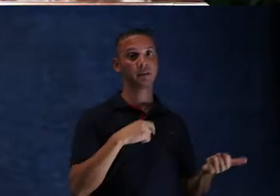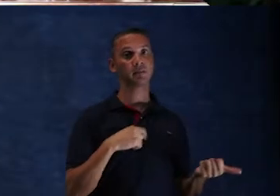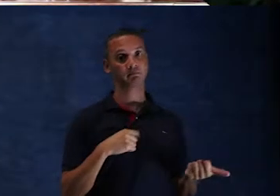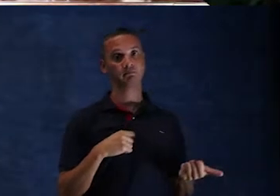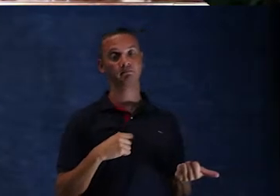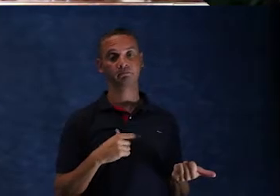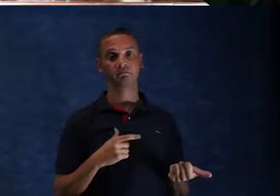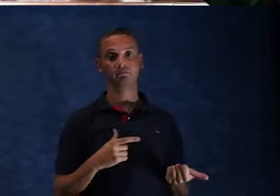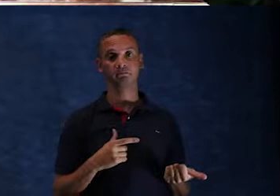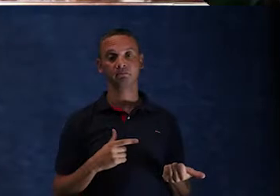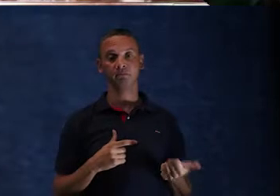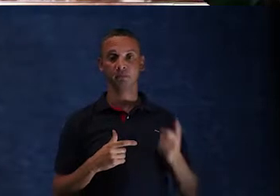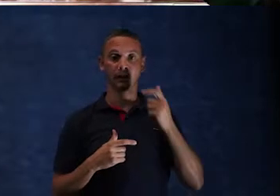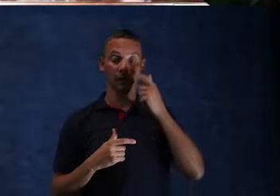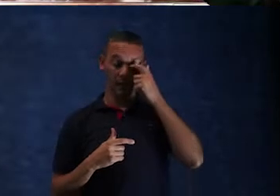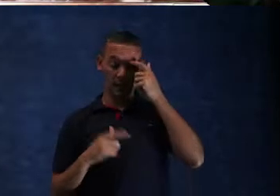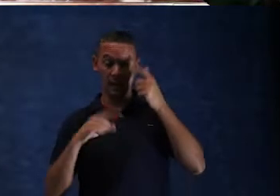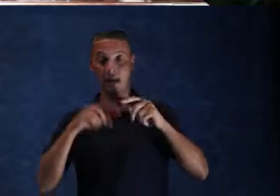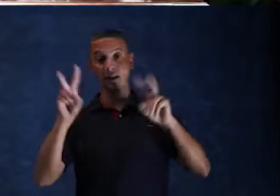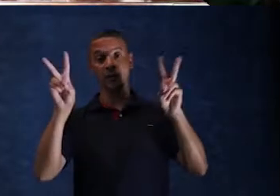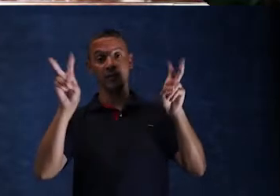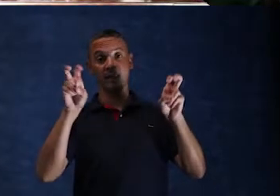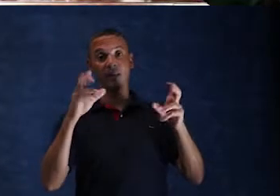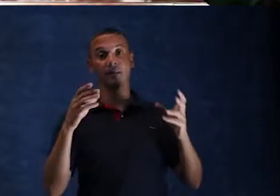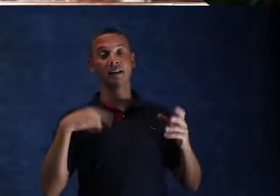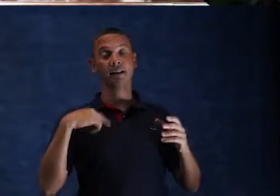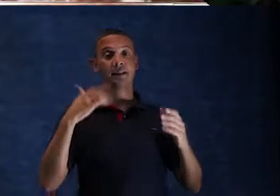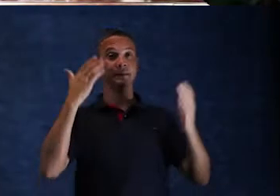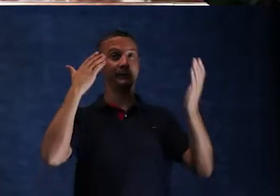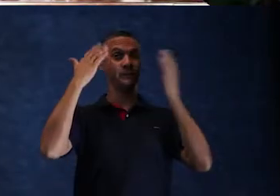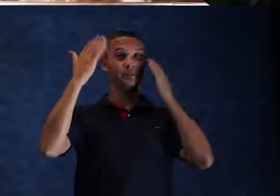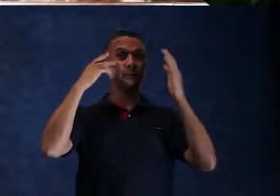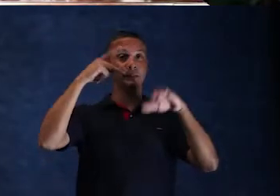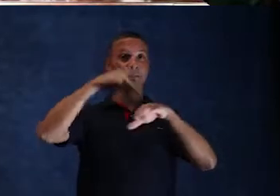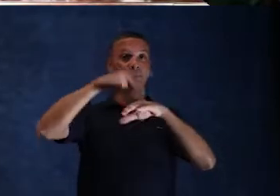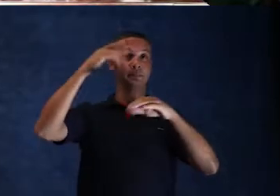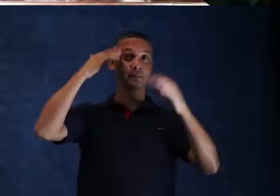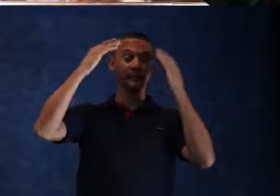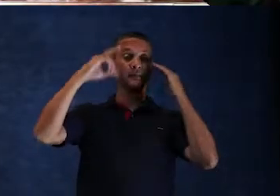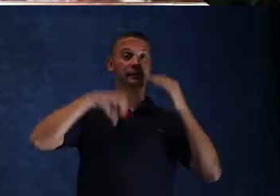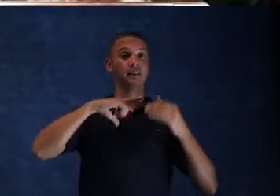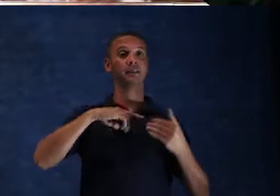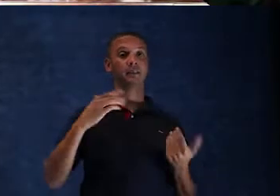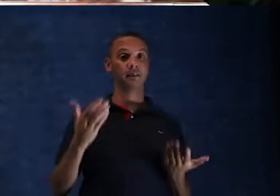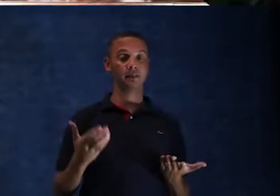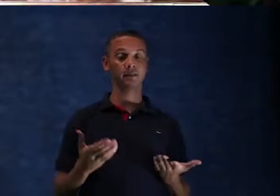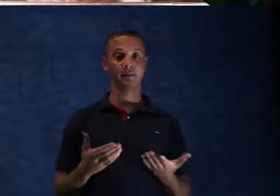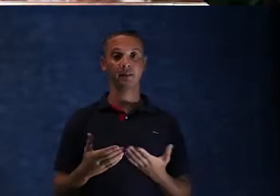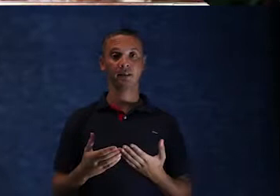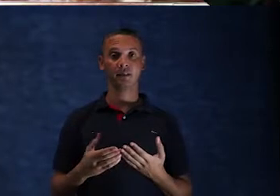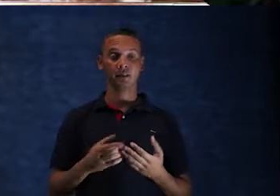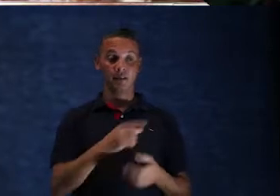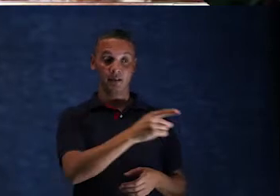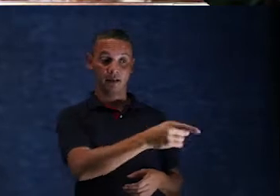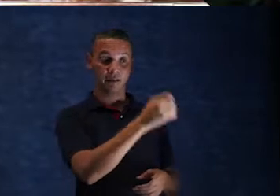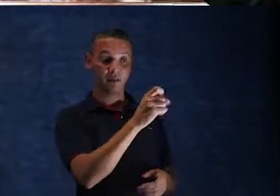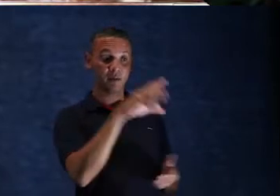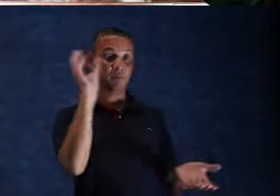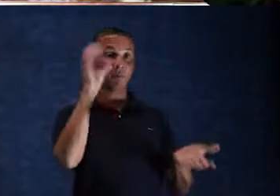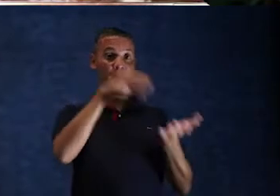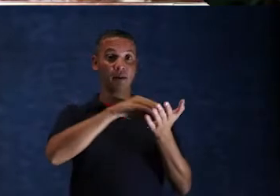porque isso é um tema caro à psicanálise. Né? Mas o crime não é o